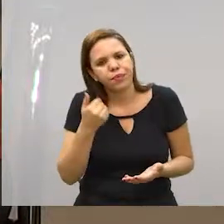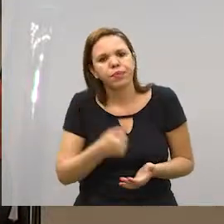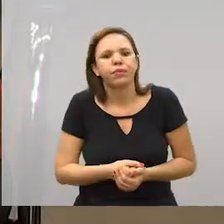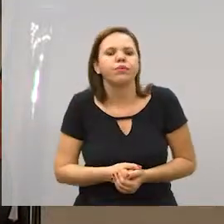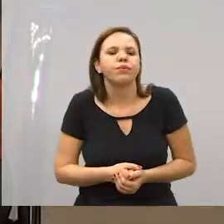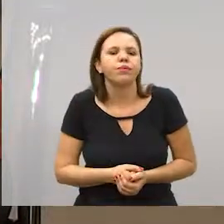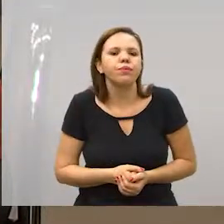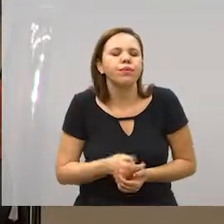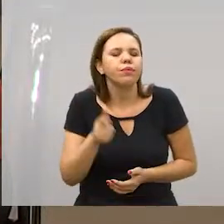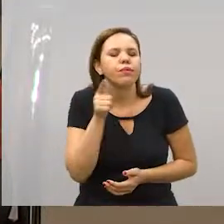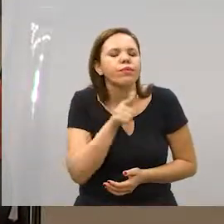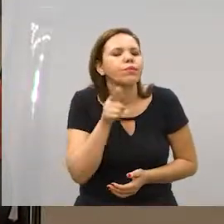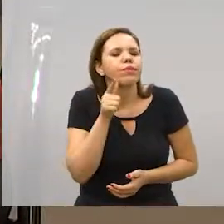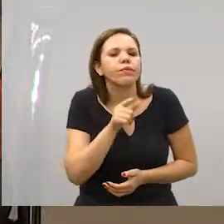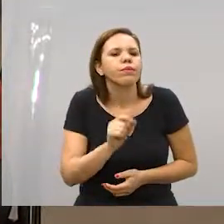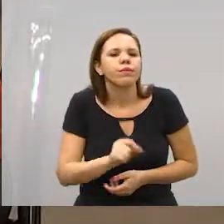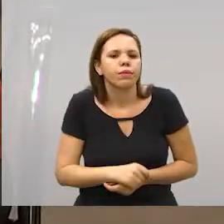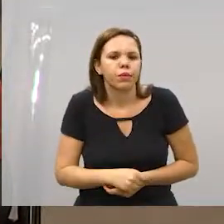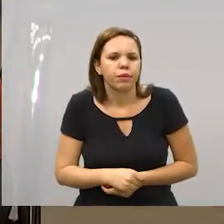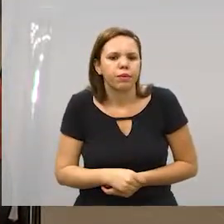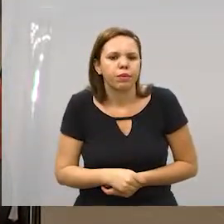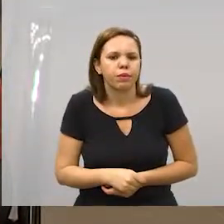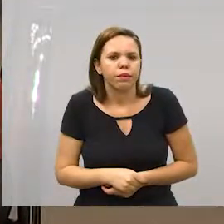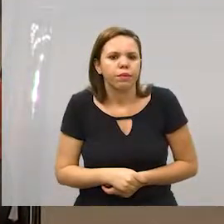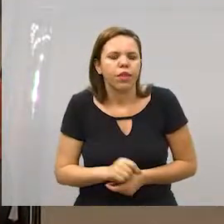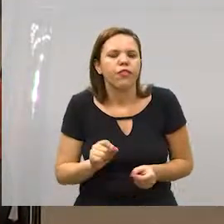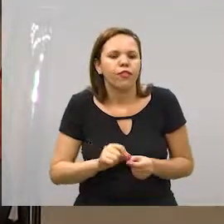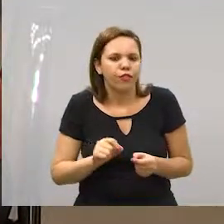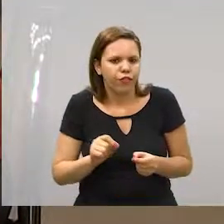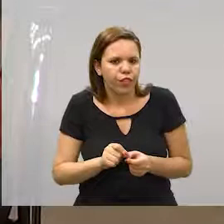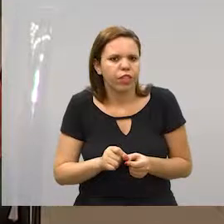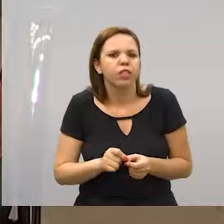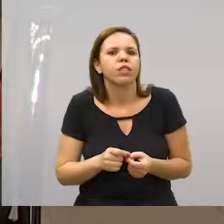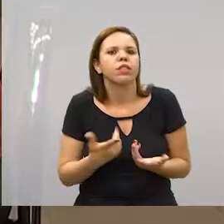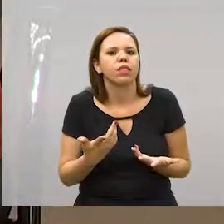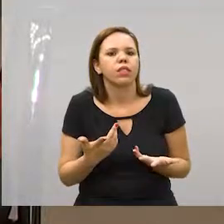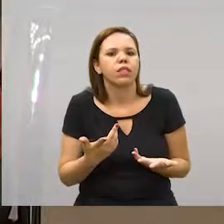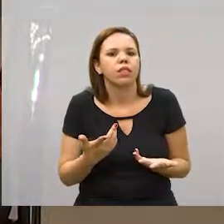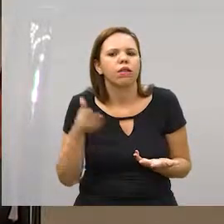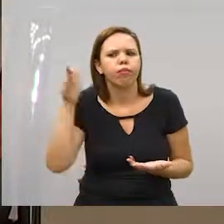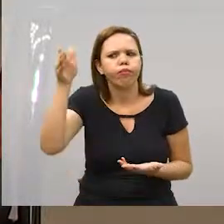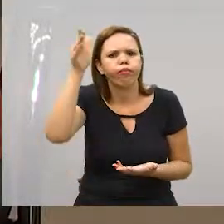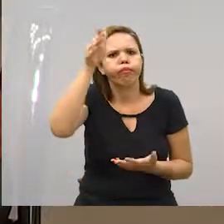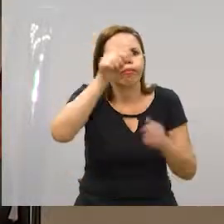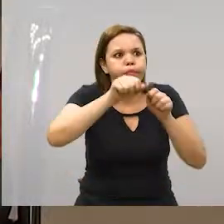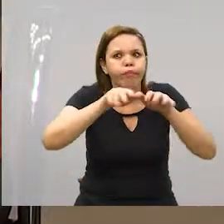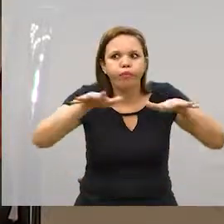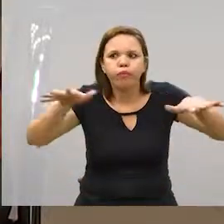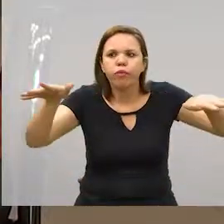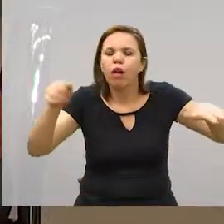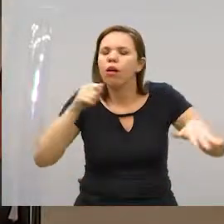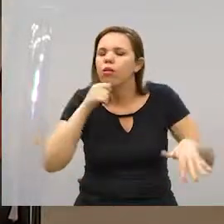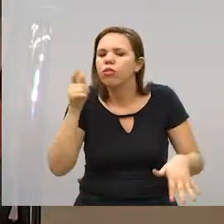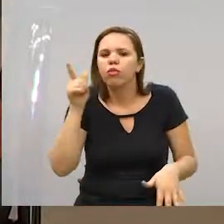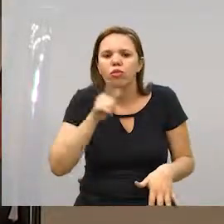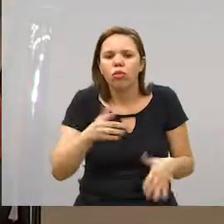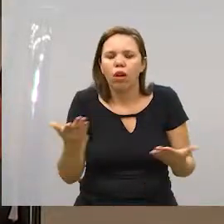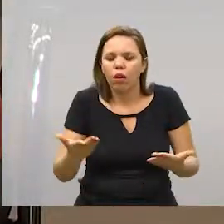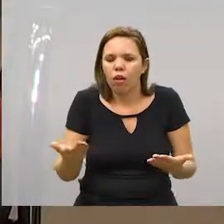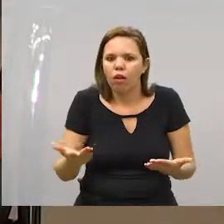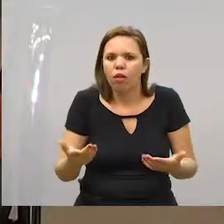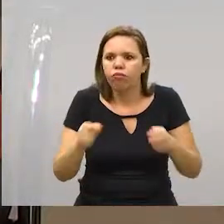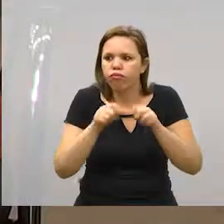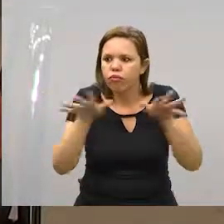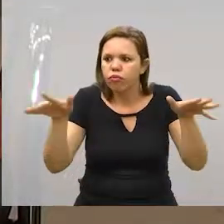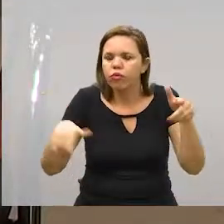gente aproveita para conseguir fazer chegar até lugares que a gente ainda não consegue